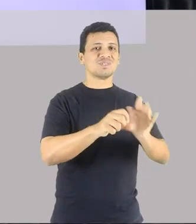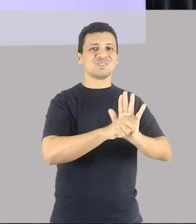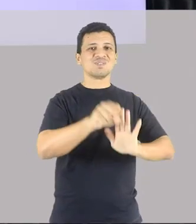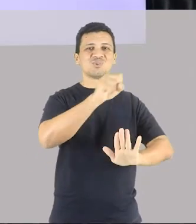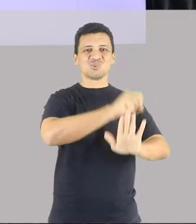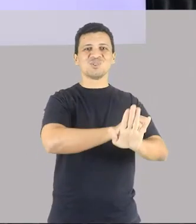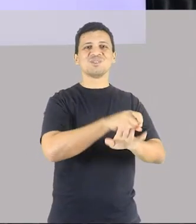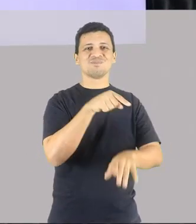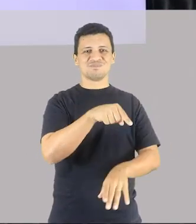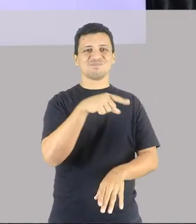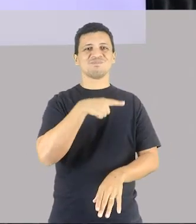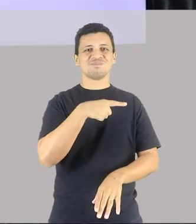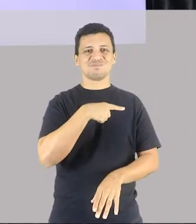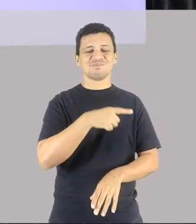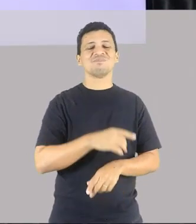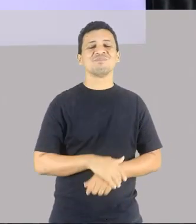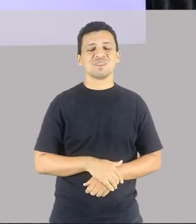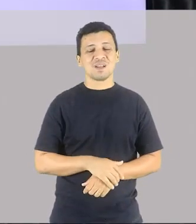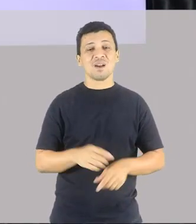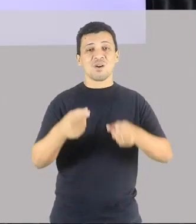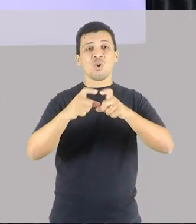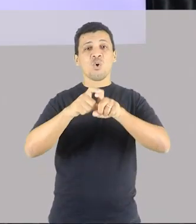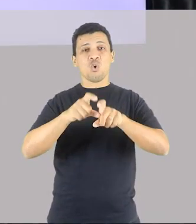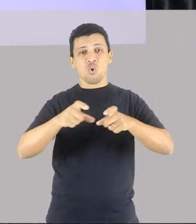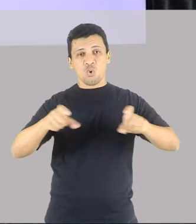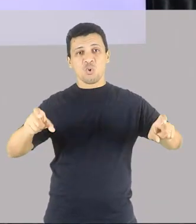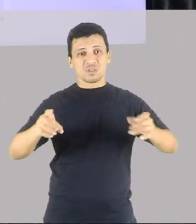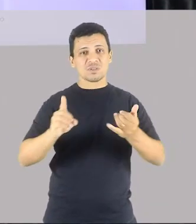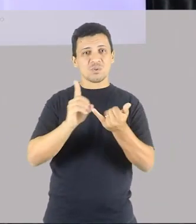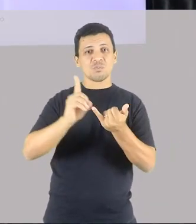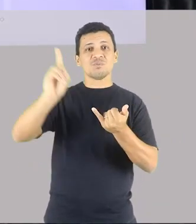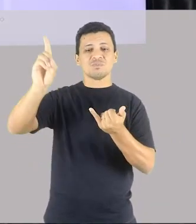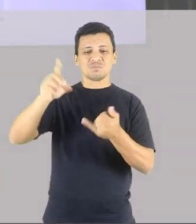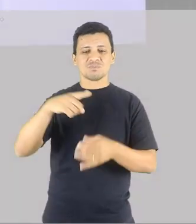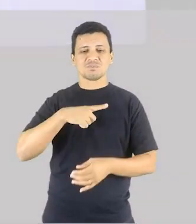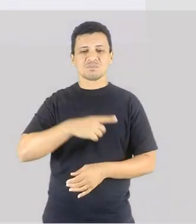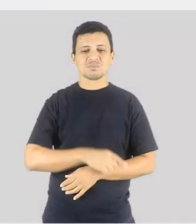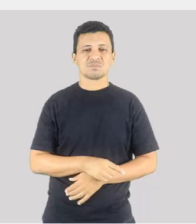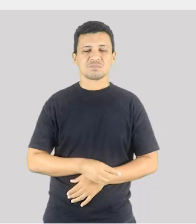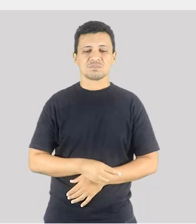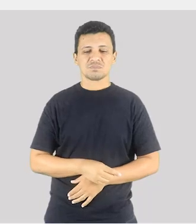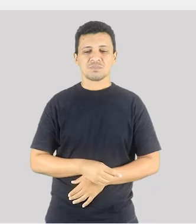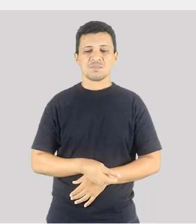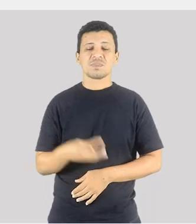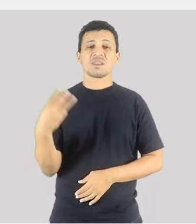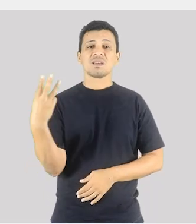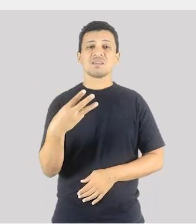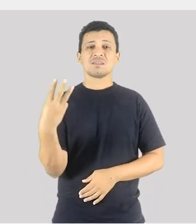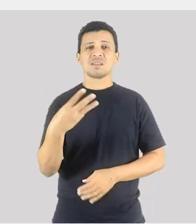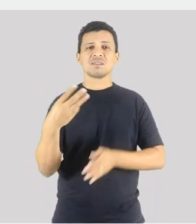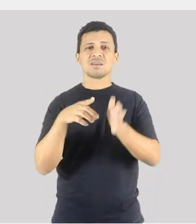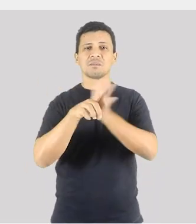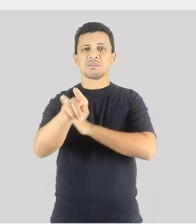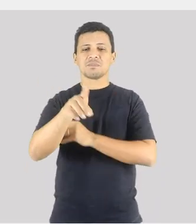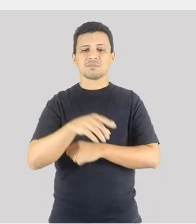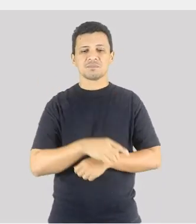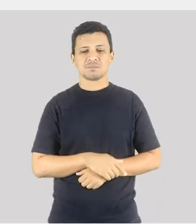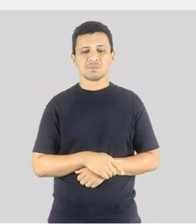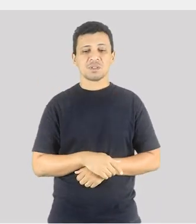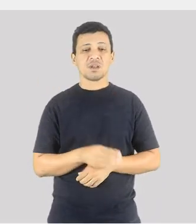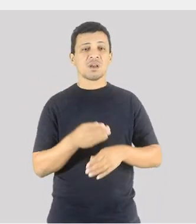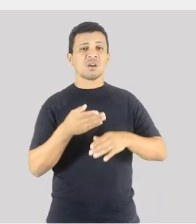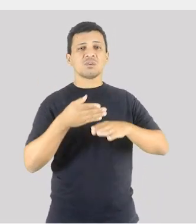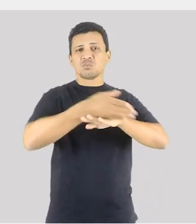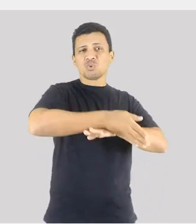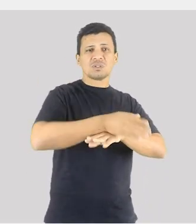lá, né? E aí a oração como objeto direto. Vamos lá. A terceira questão diz assim, estou entrando no